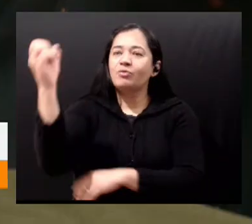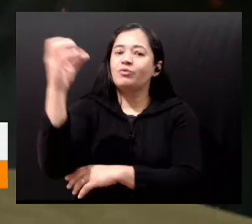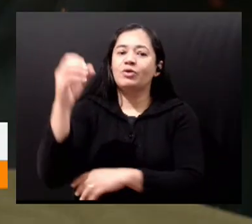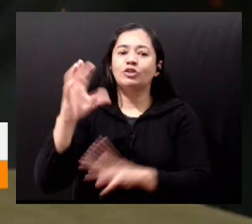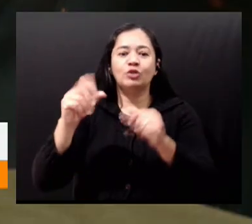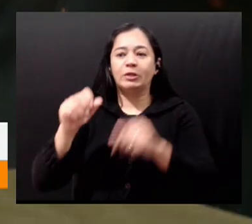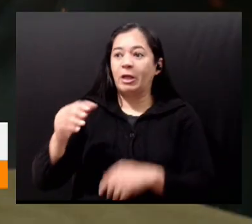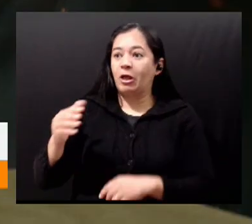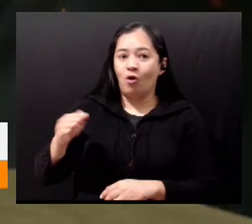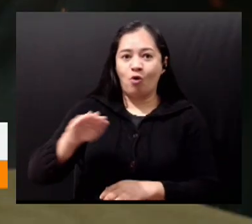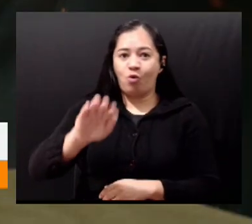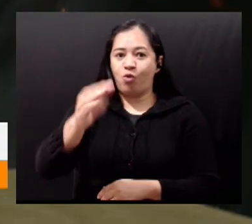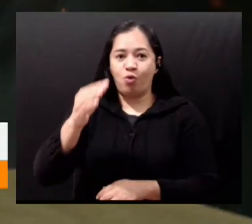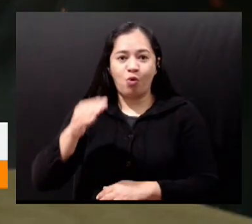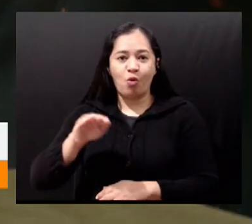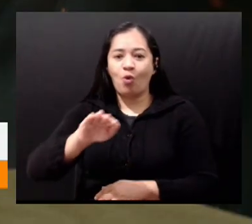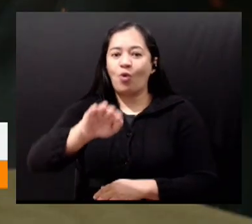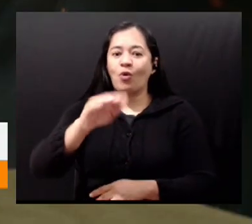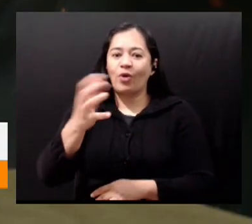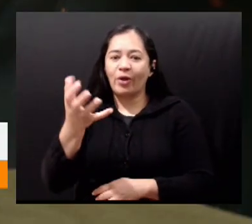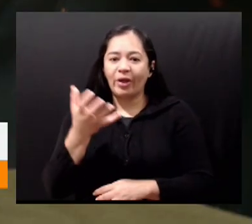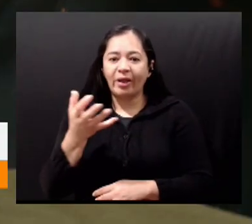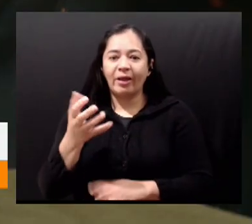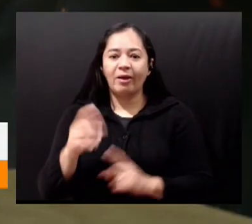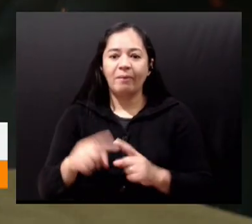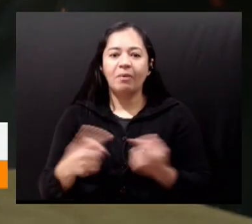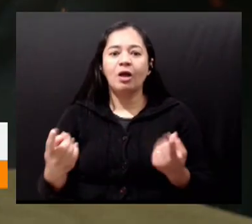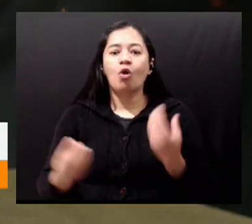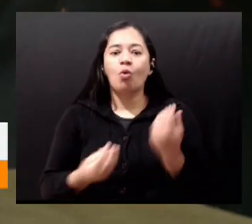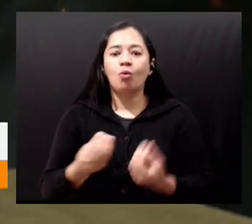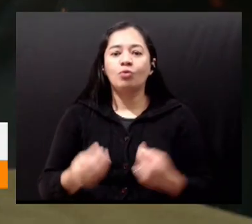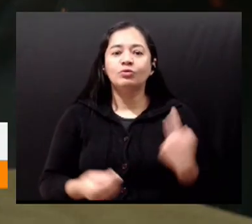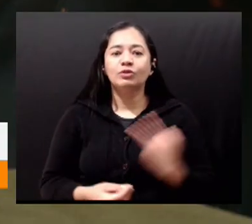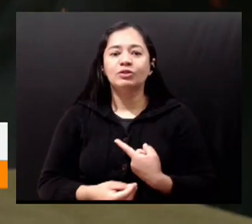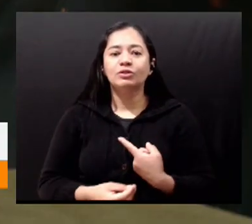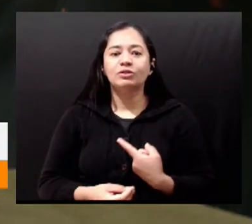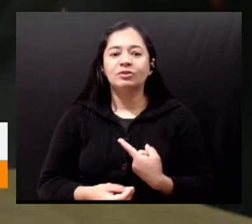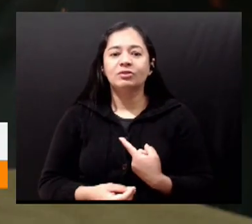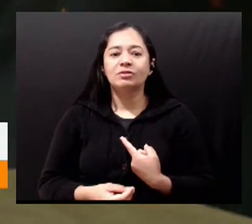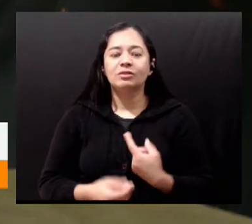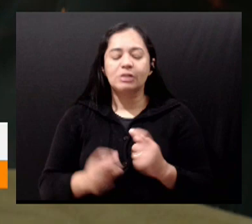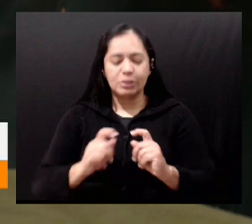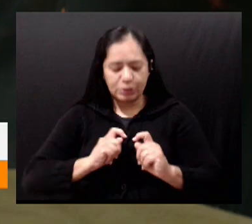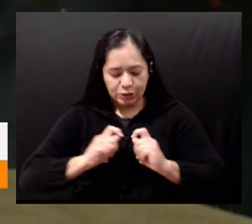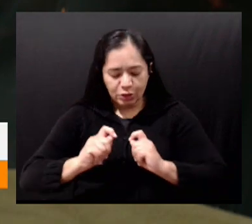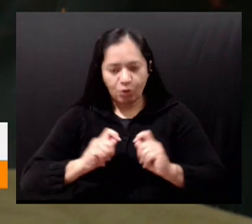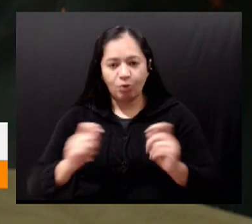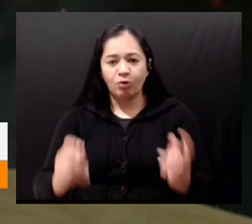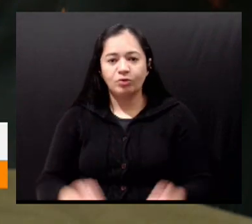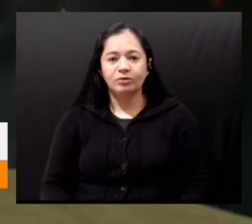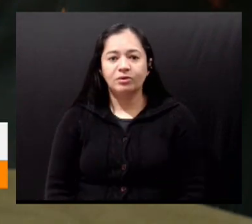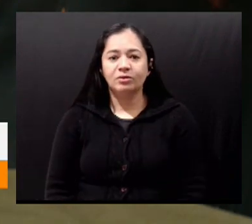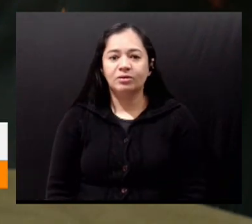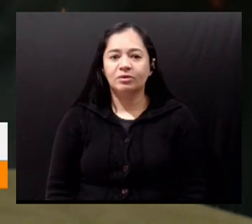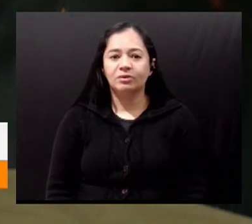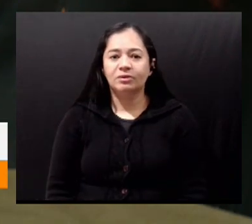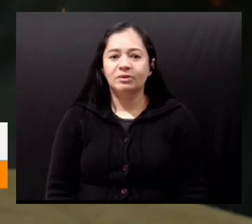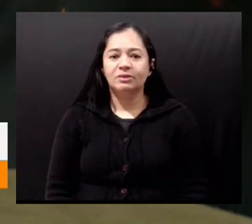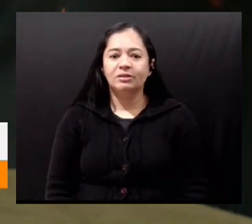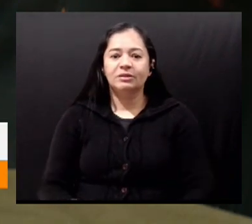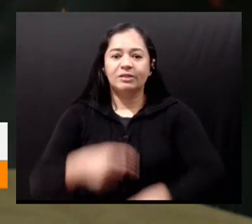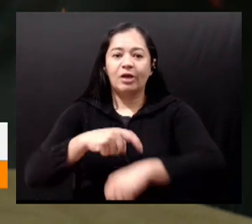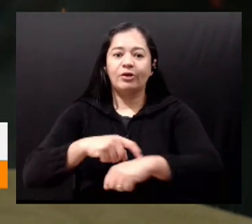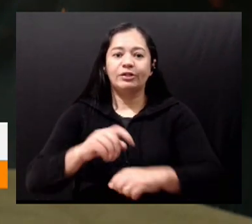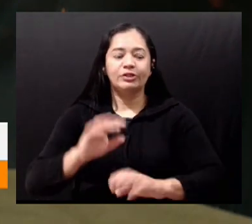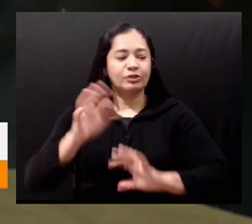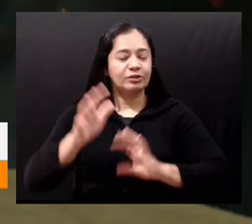Passar. muito rápido. Uhum. Como que a gente faz para a gente se controlar diante dessa situação? Porque eu comecei